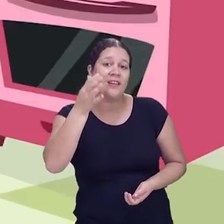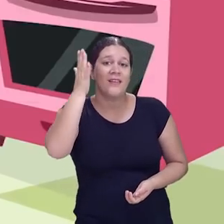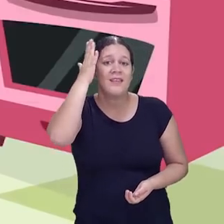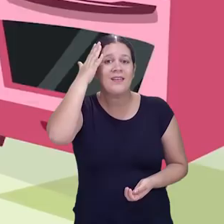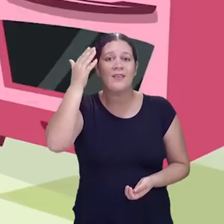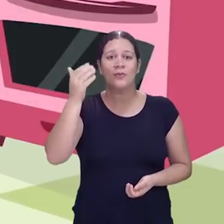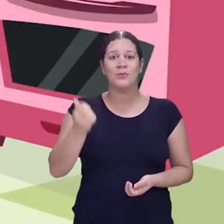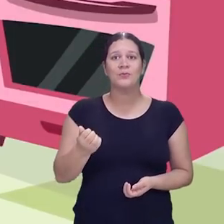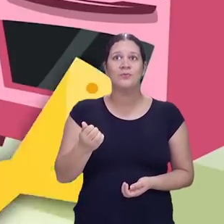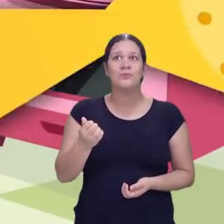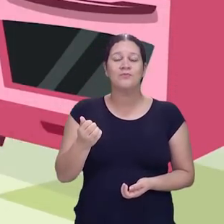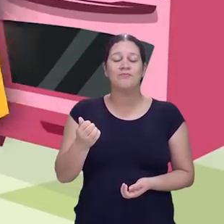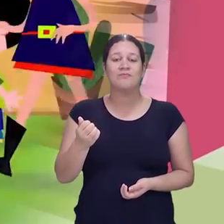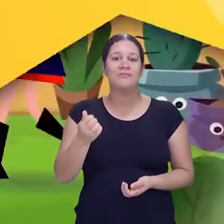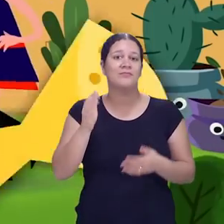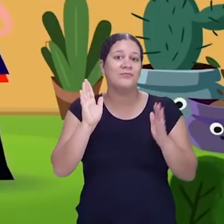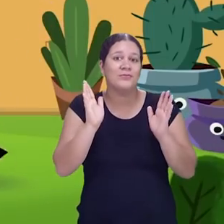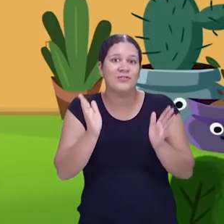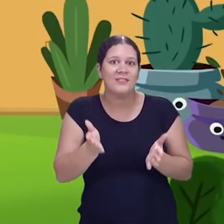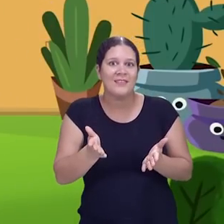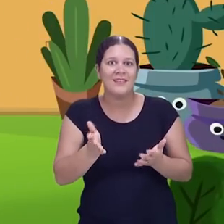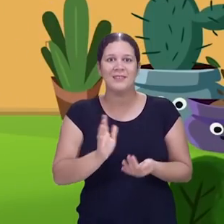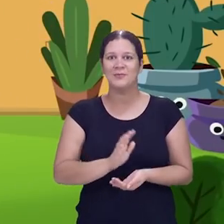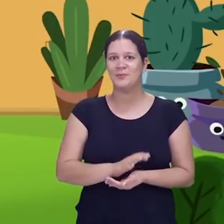Já sei! O quintal!